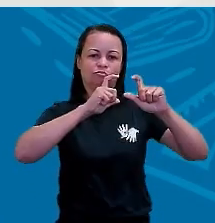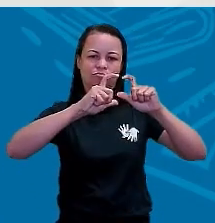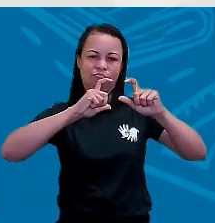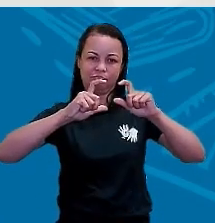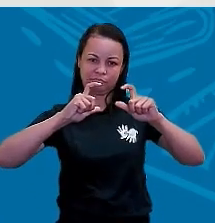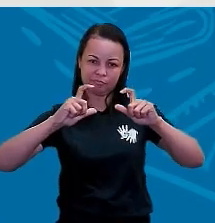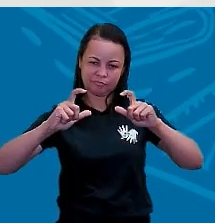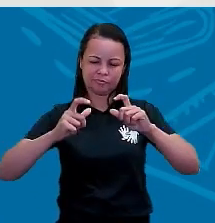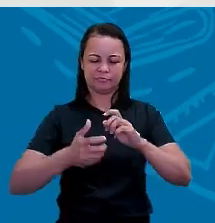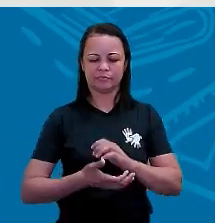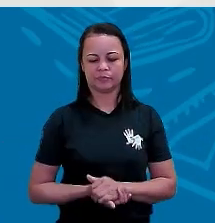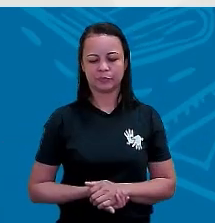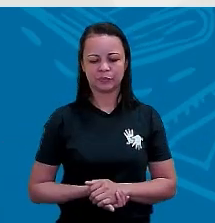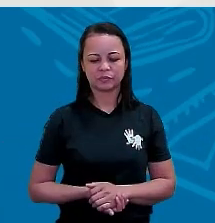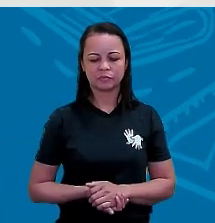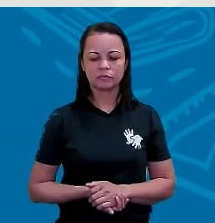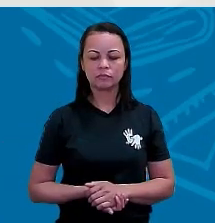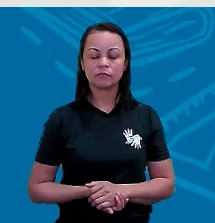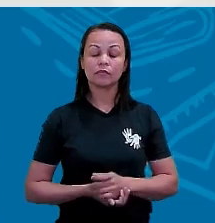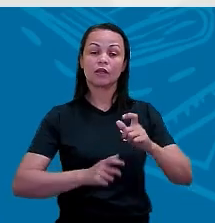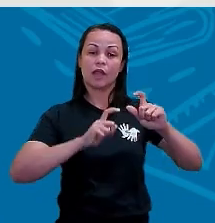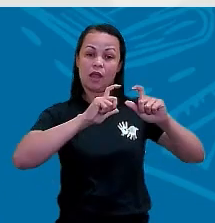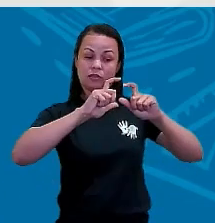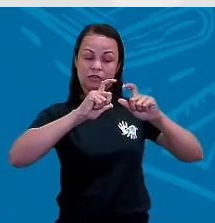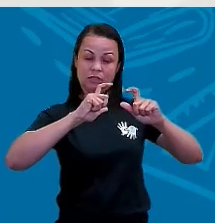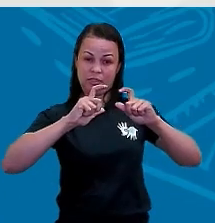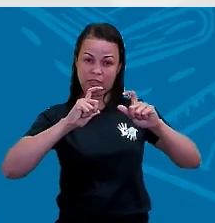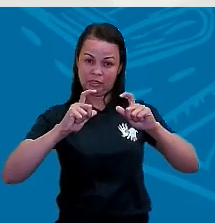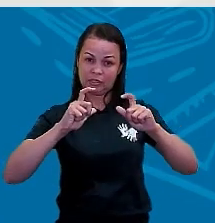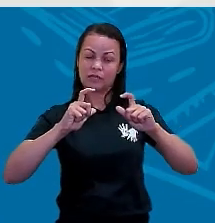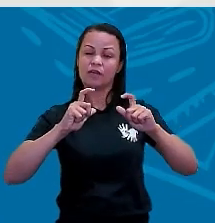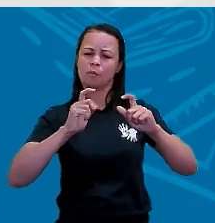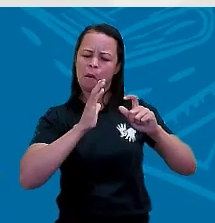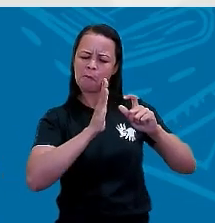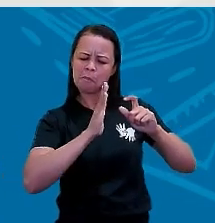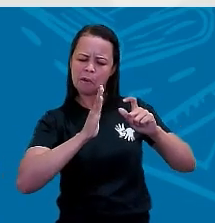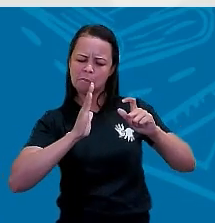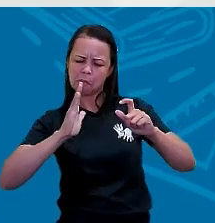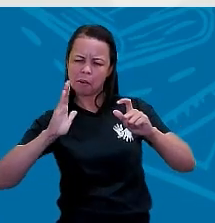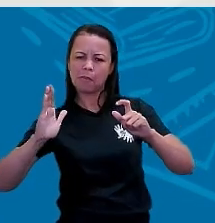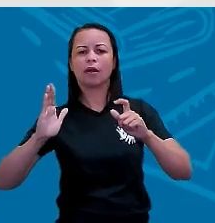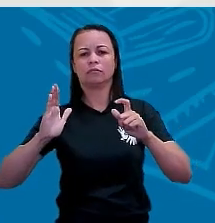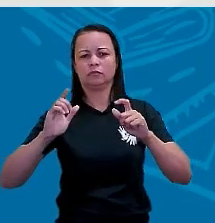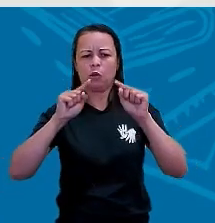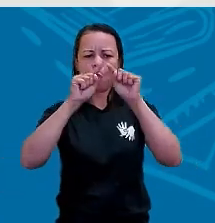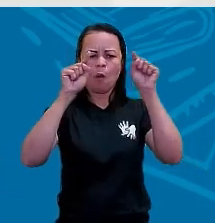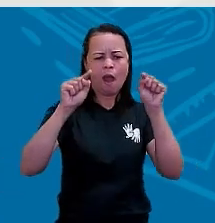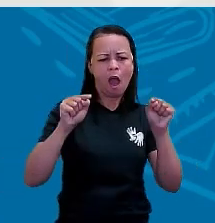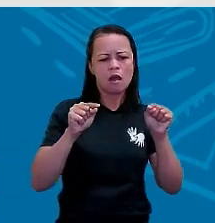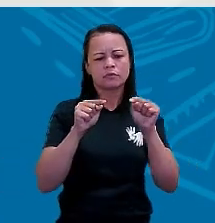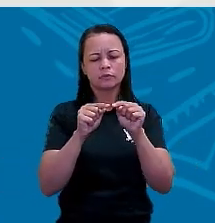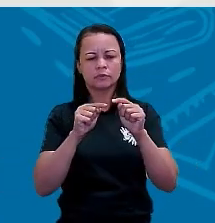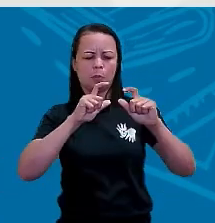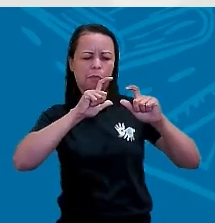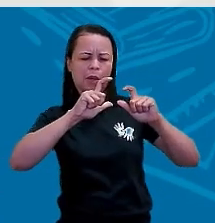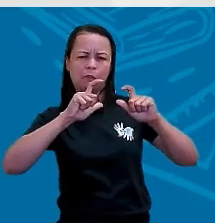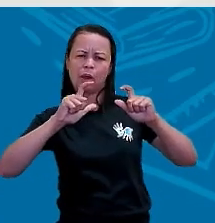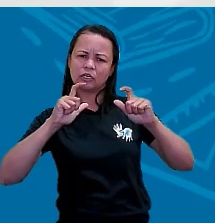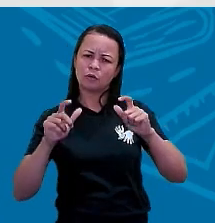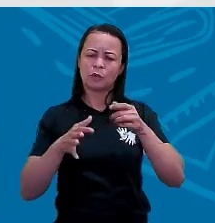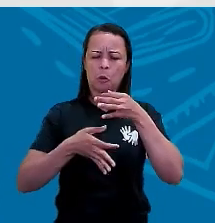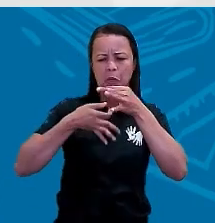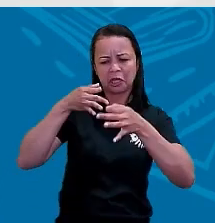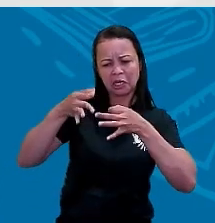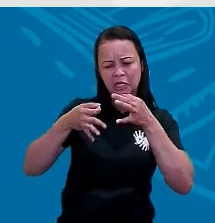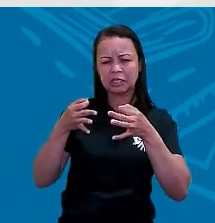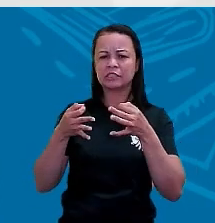embora. A tirinha, pessoal, é uma sequência de quadradinhos, tá? Que geralmente faz uma crítica